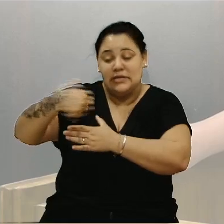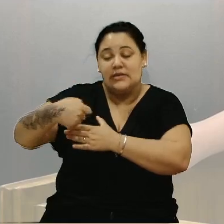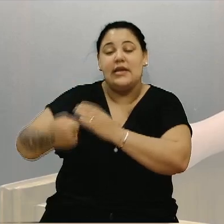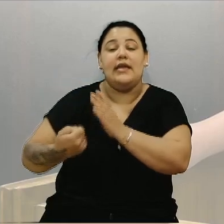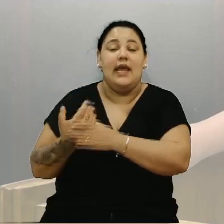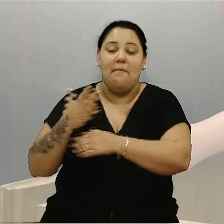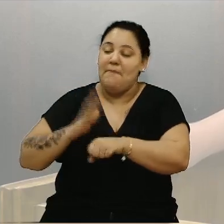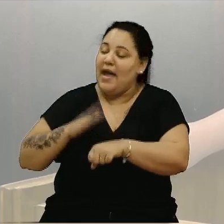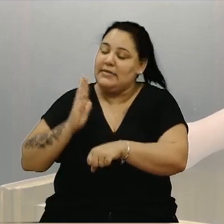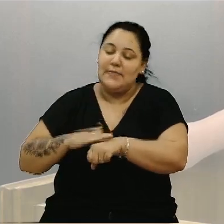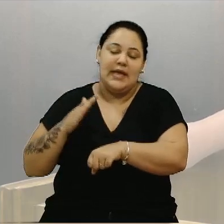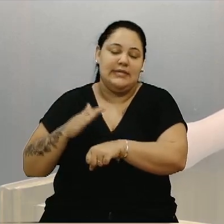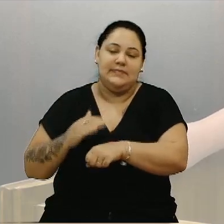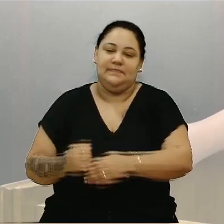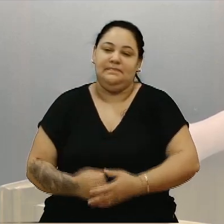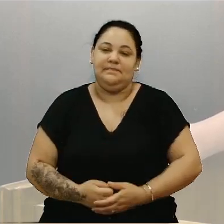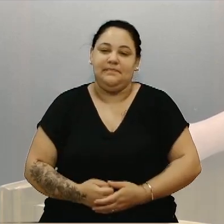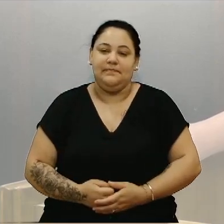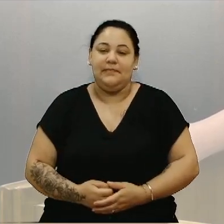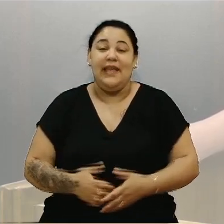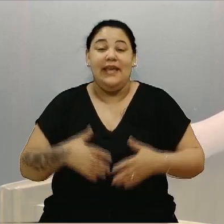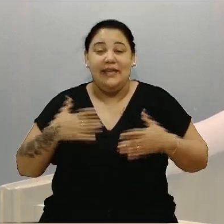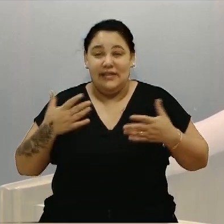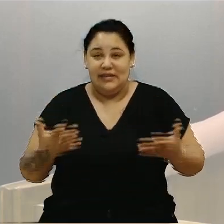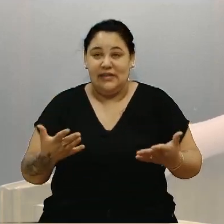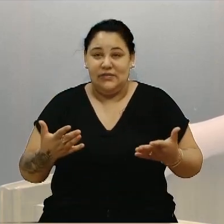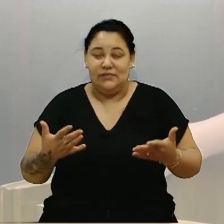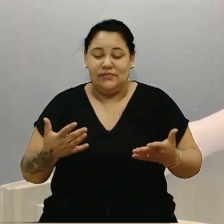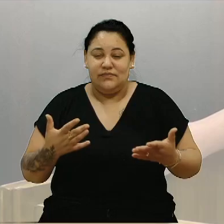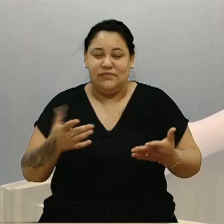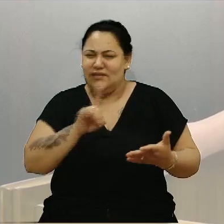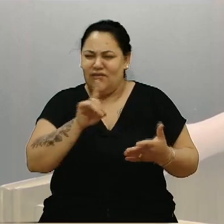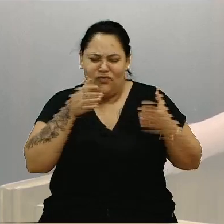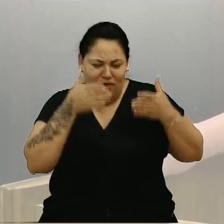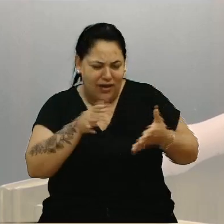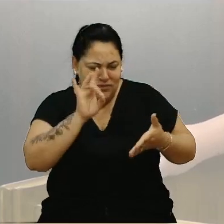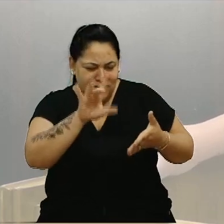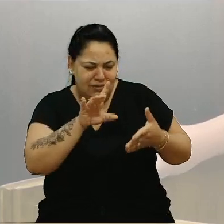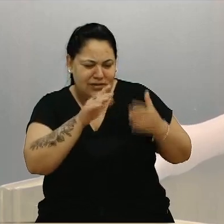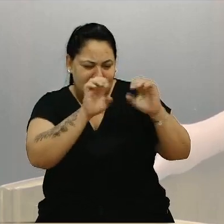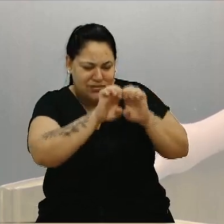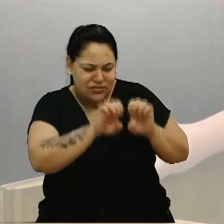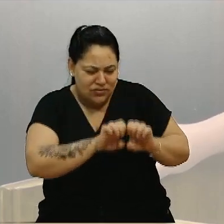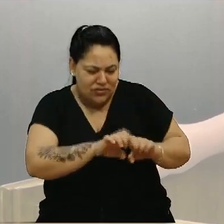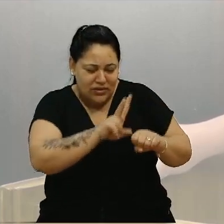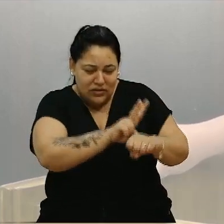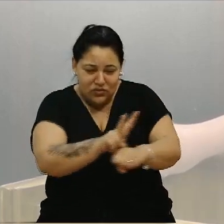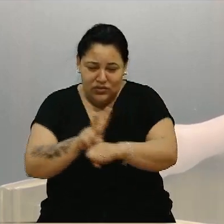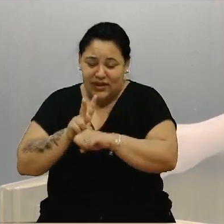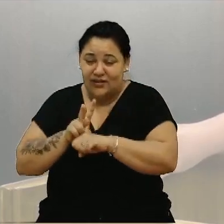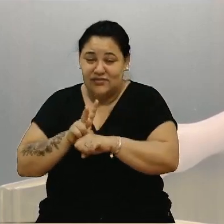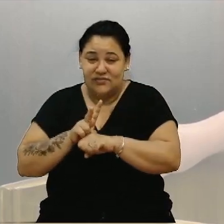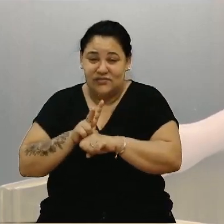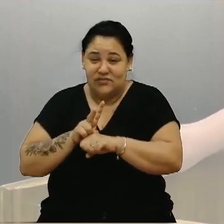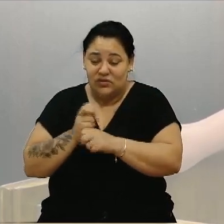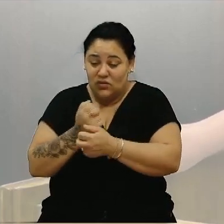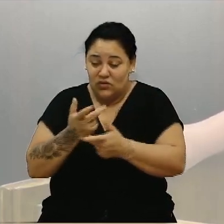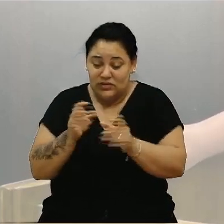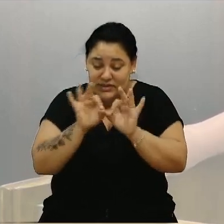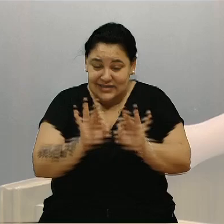construídas. Então, para além da estrutura, da zeladoria, de coisas simples, como